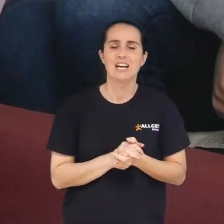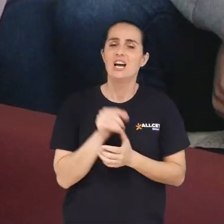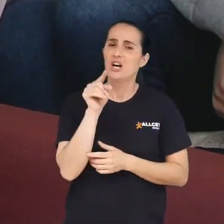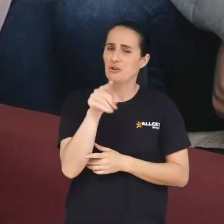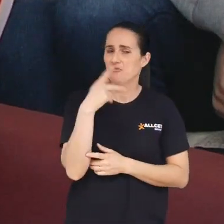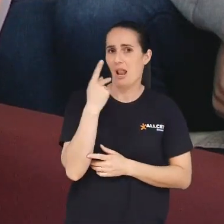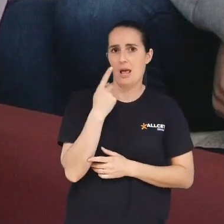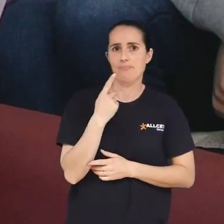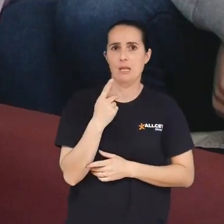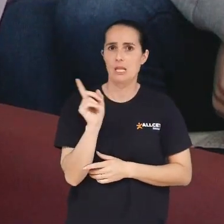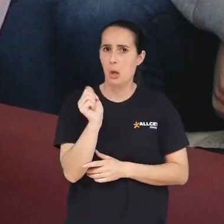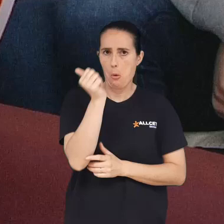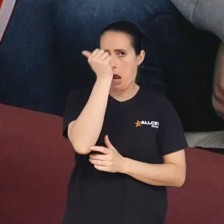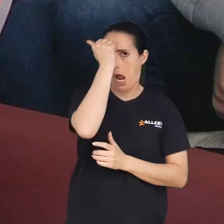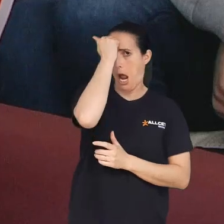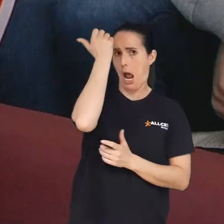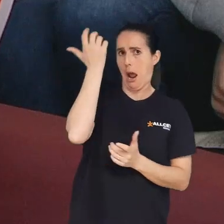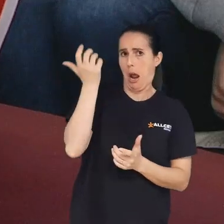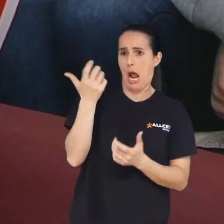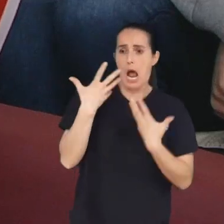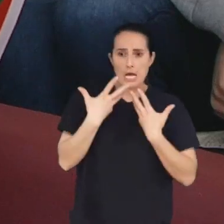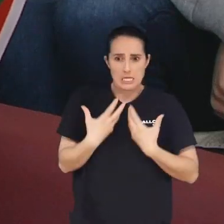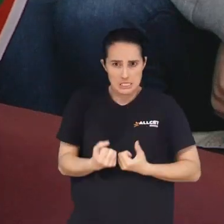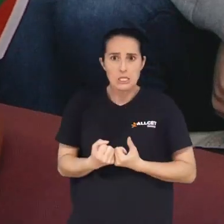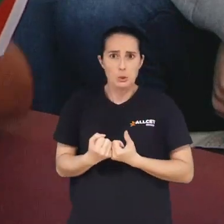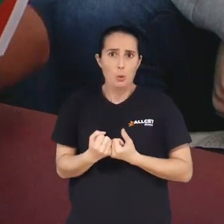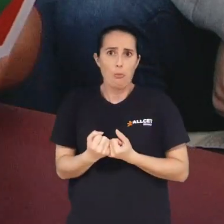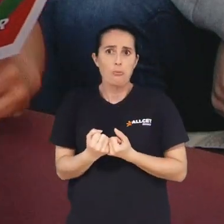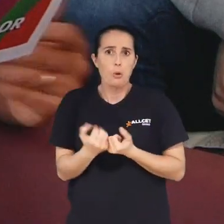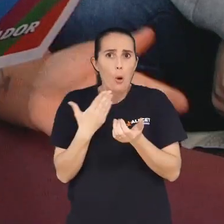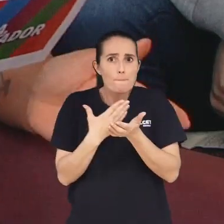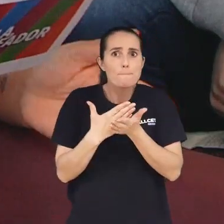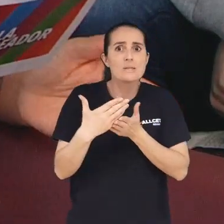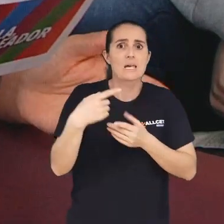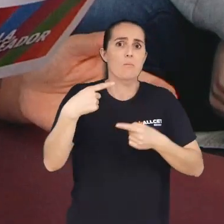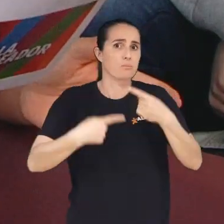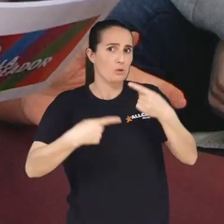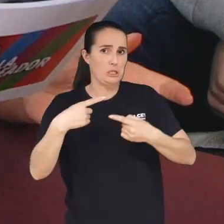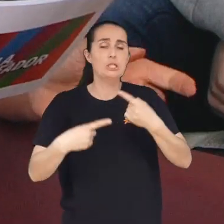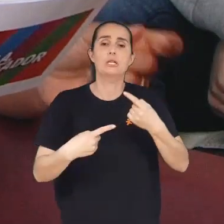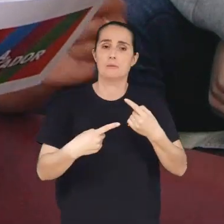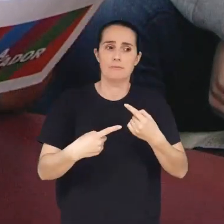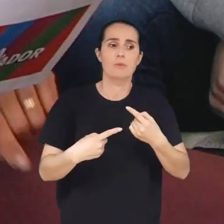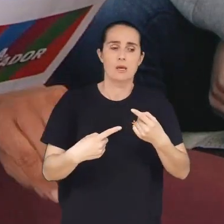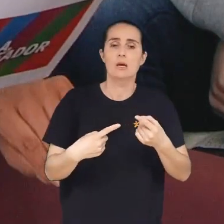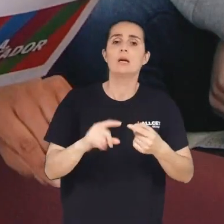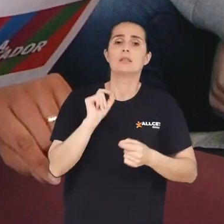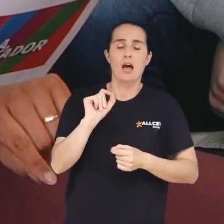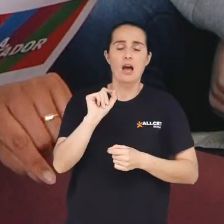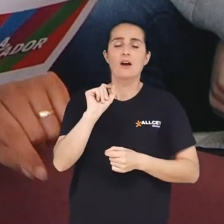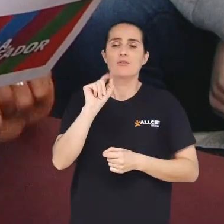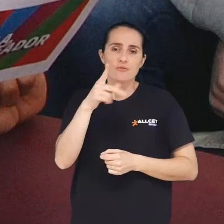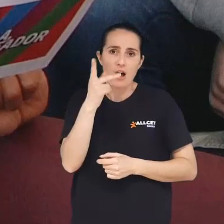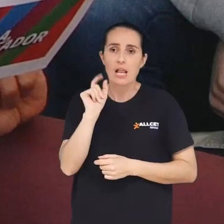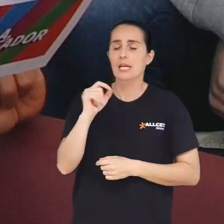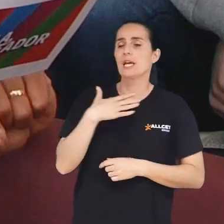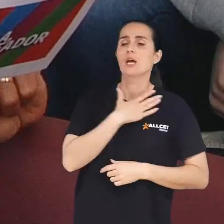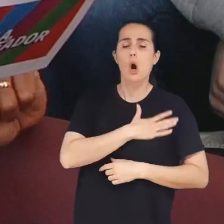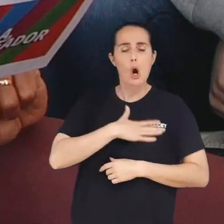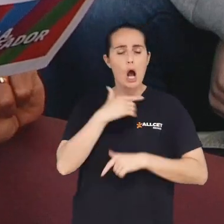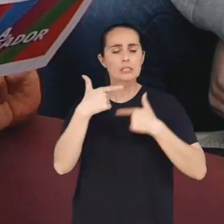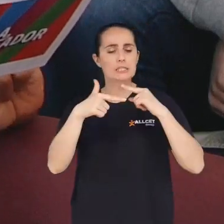ter aceitado o convite para entrar na política, que é gratificante o trabalho realizado em prol da sociedade e